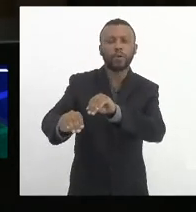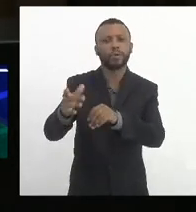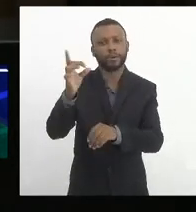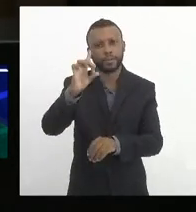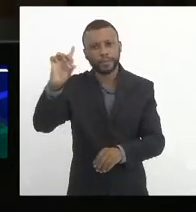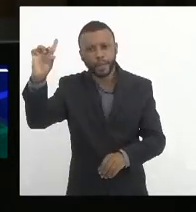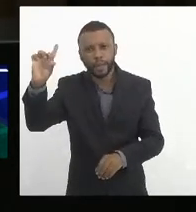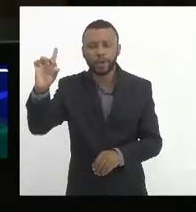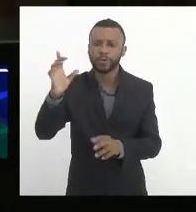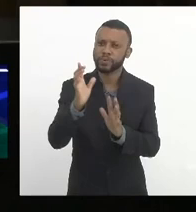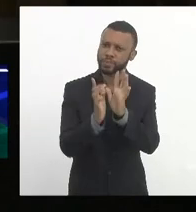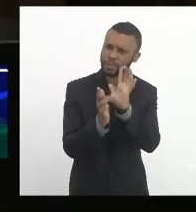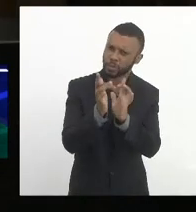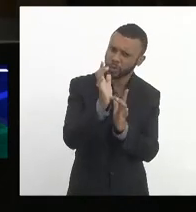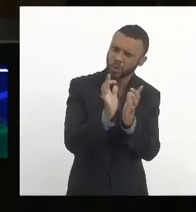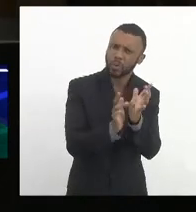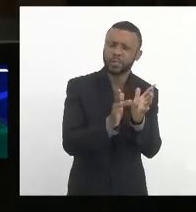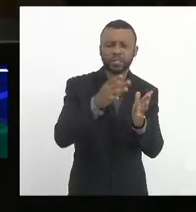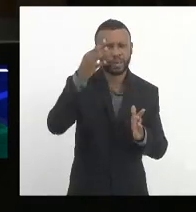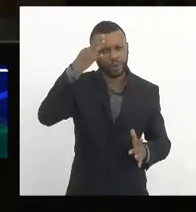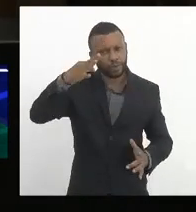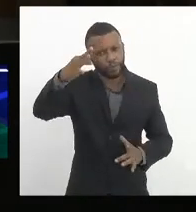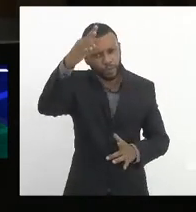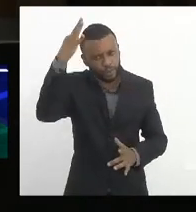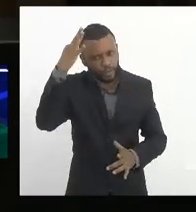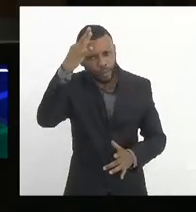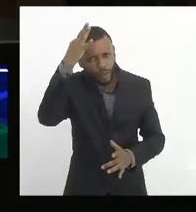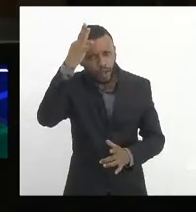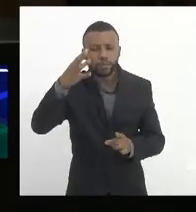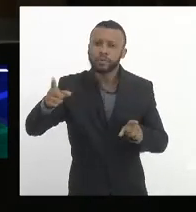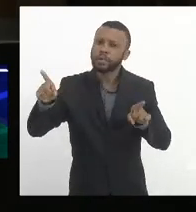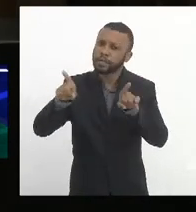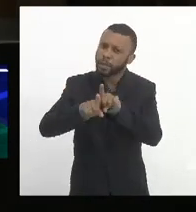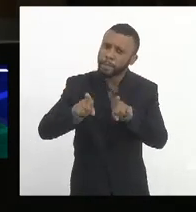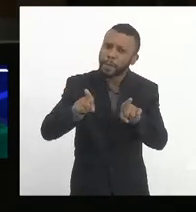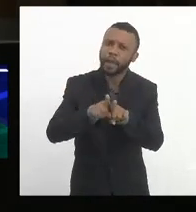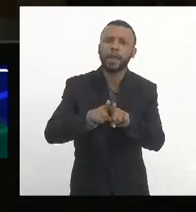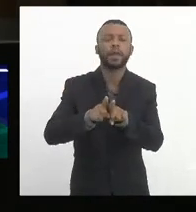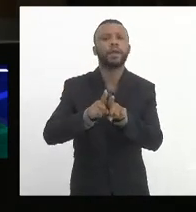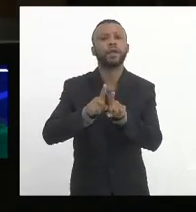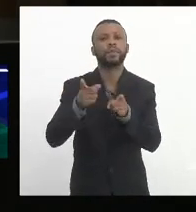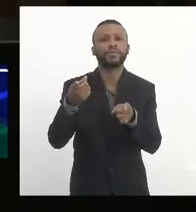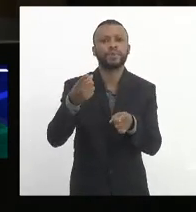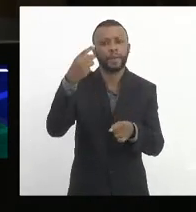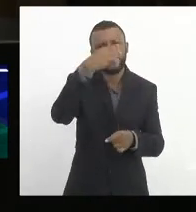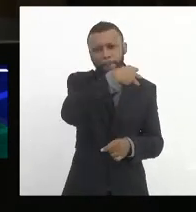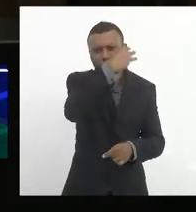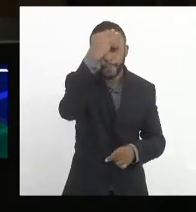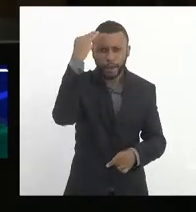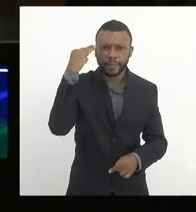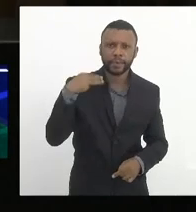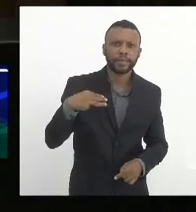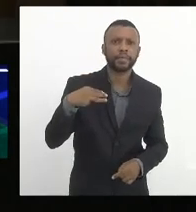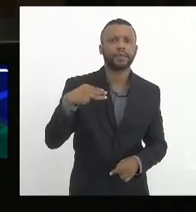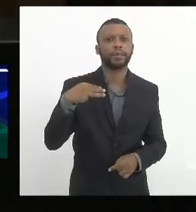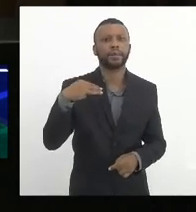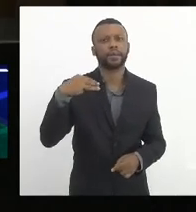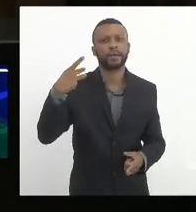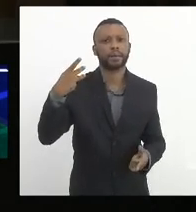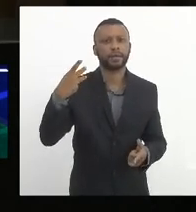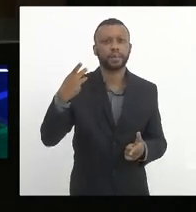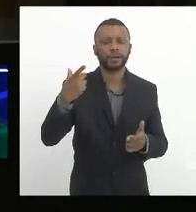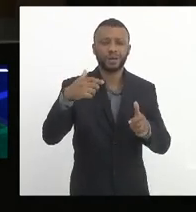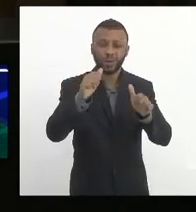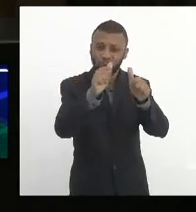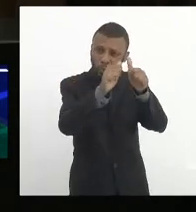Pai e Filho e Espírito Santo e também de Maria Santíssima dos Santos